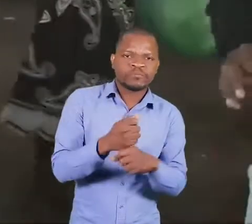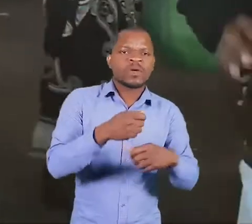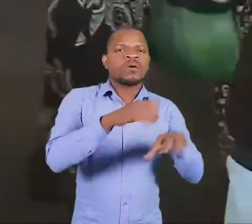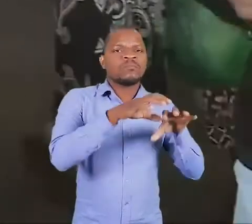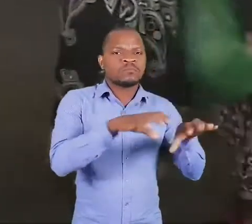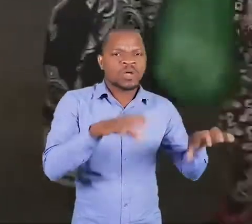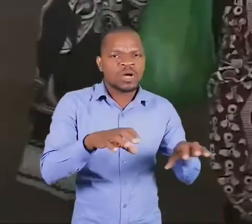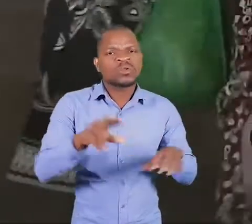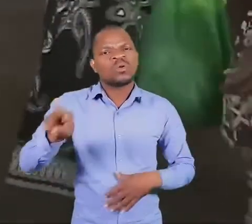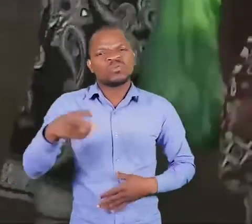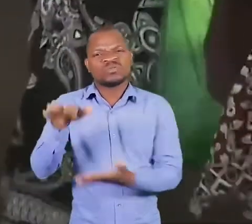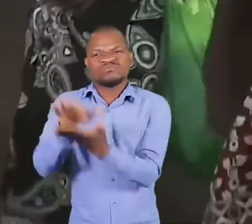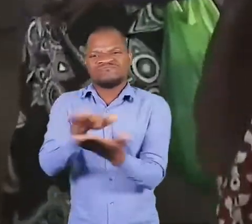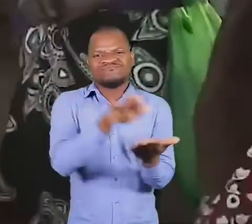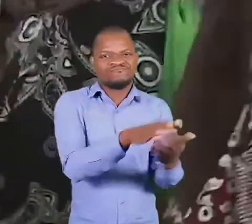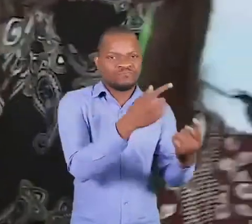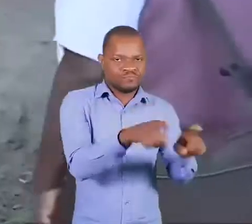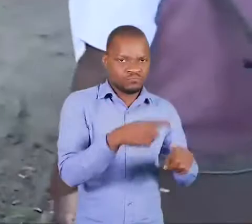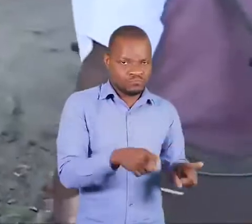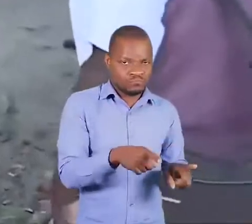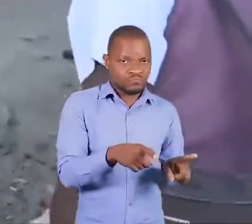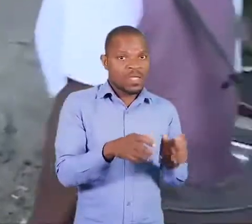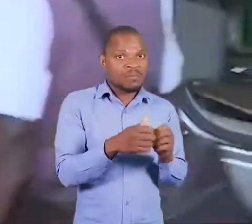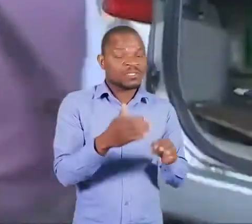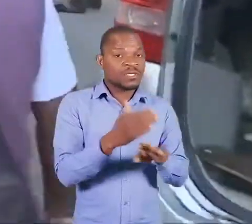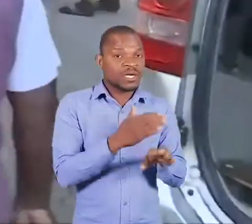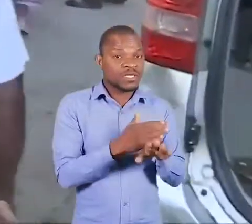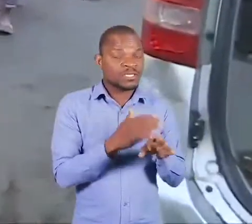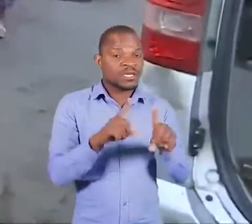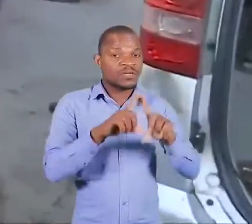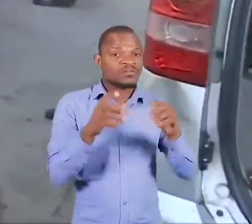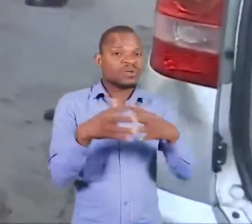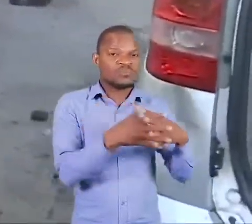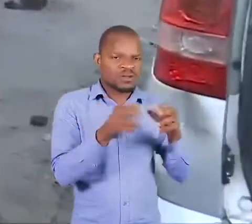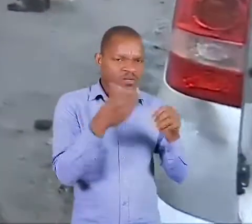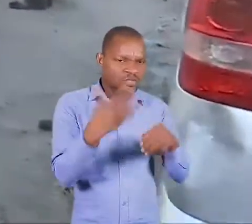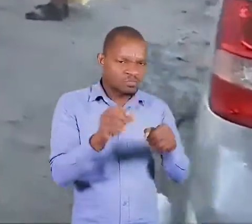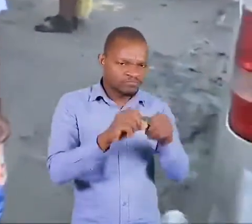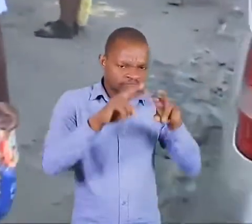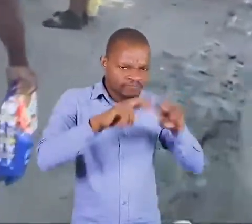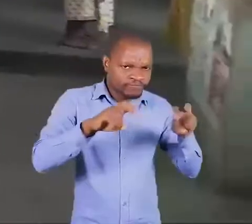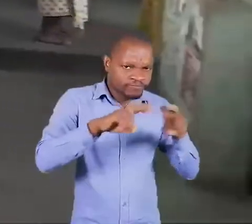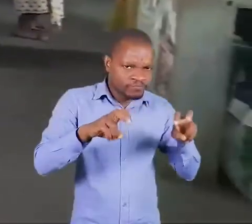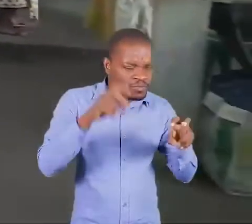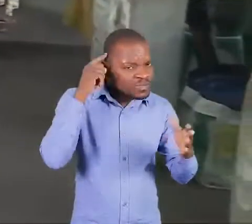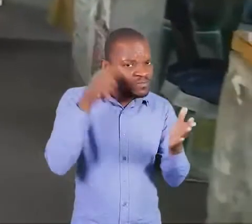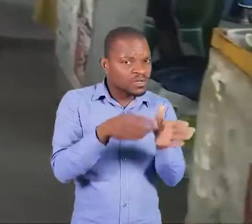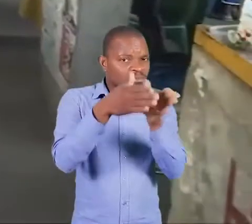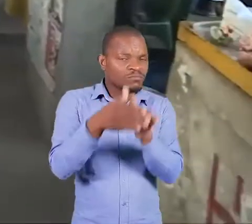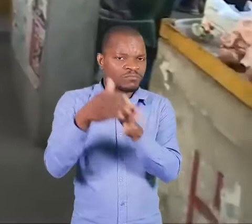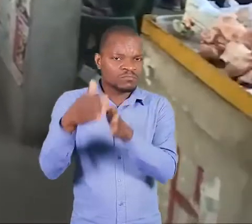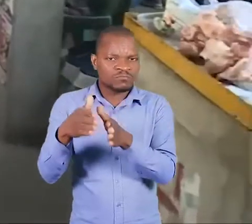feito pela American Psychological Association, realizar-se pessoalmente, contribuir com dinheiro para o funcionamento da